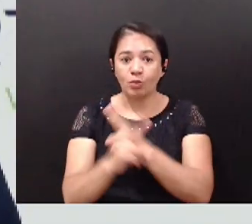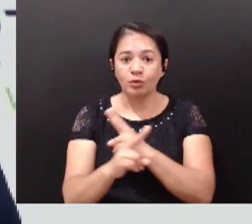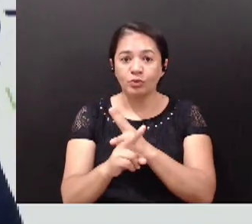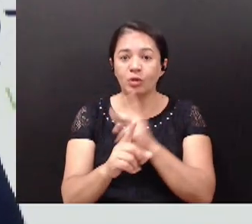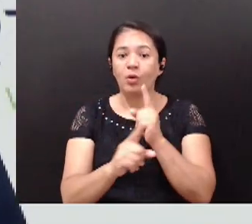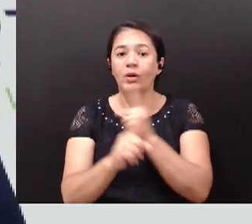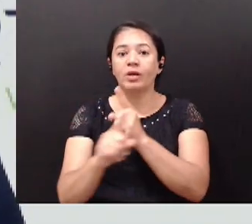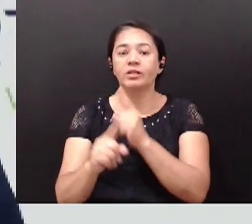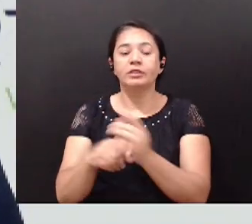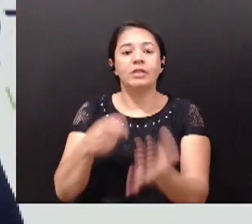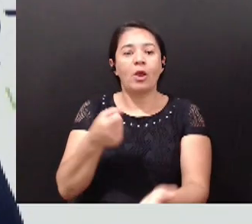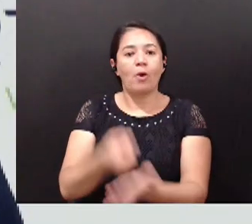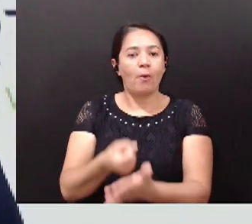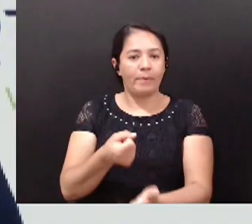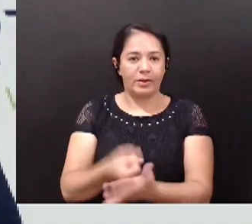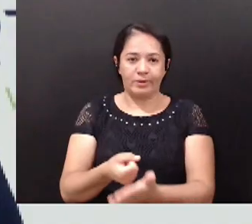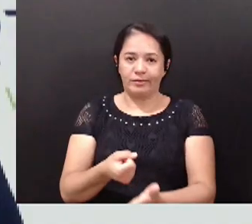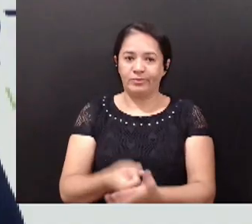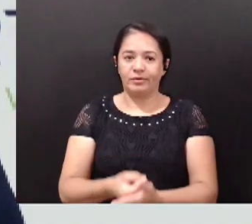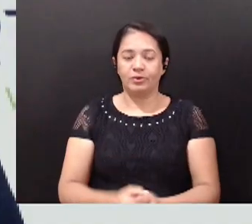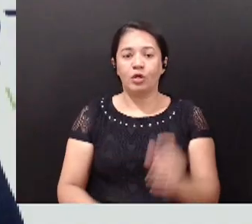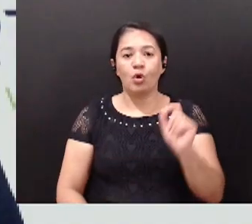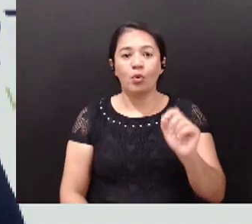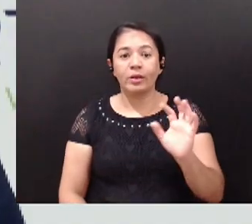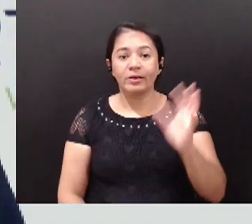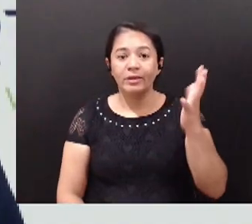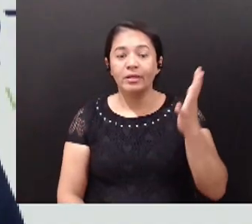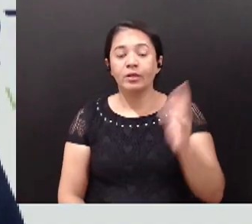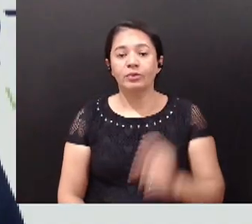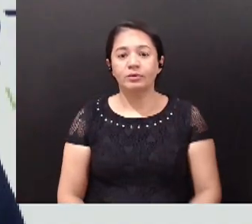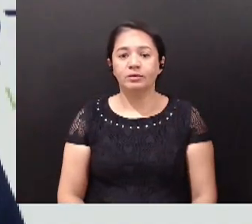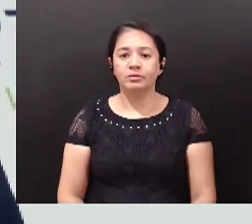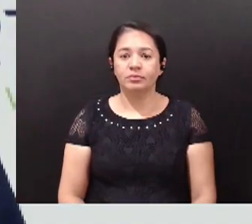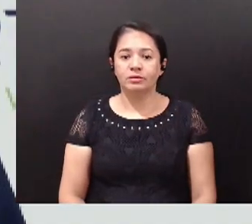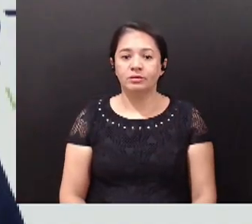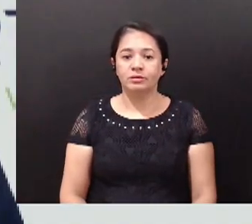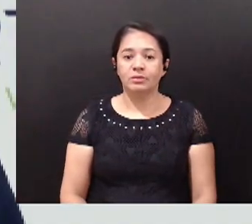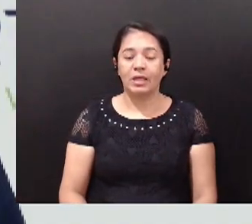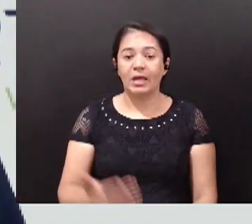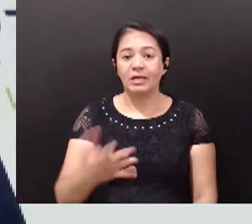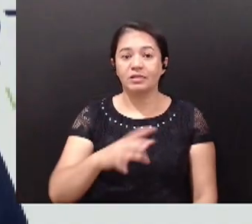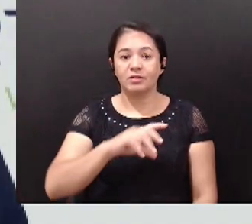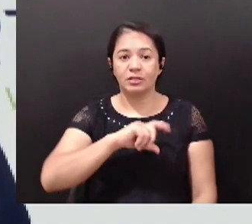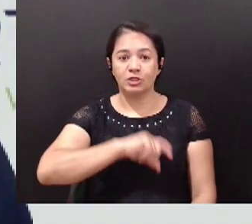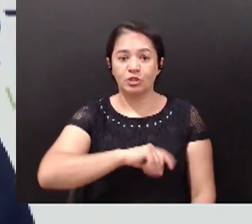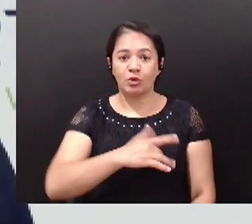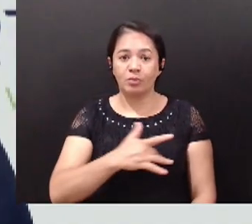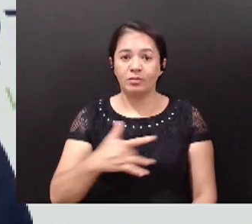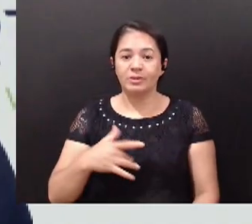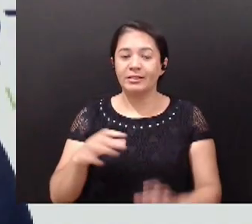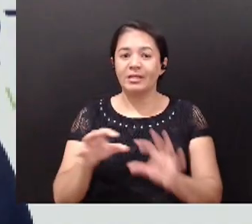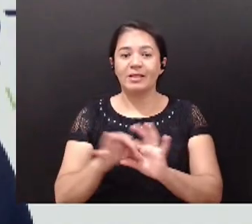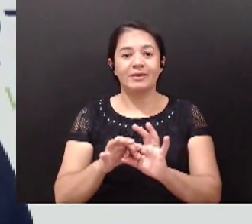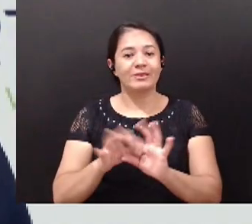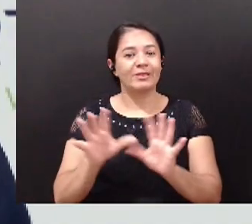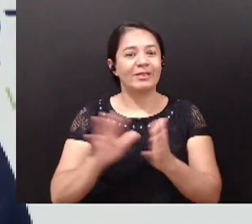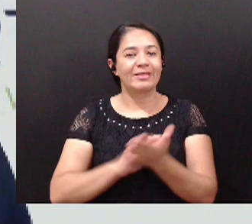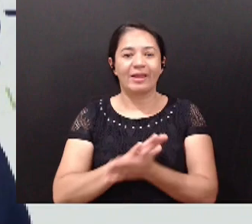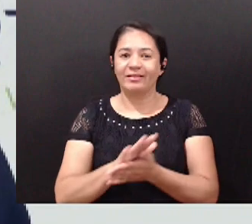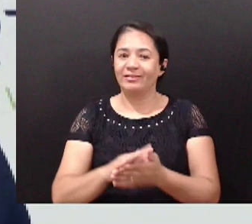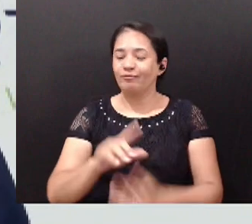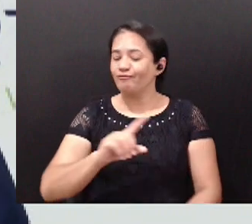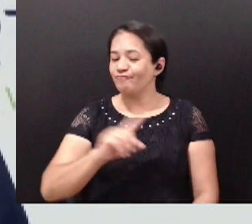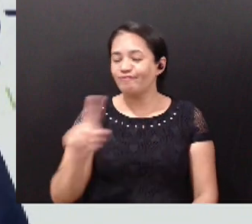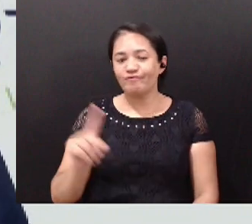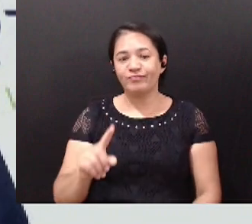obrigatório. O que acontece na prática? Muitas vezes o plano de saúde não autoriza. Mas, sendo um